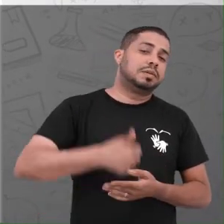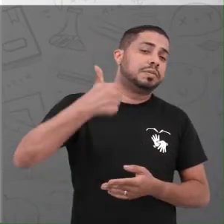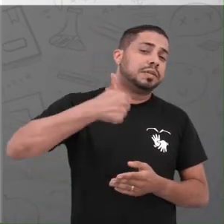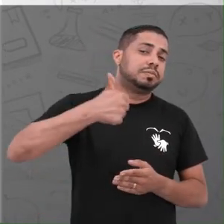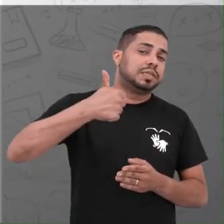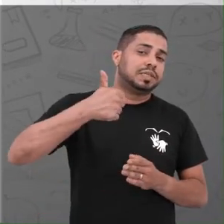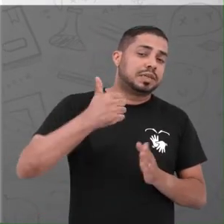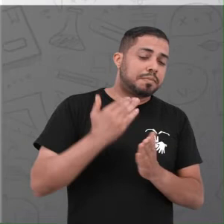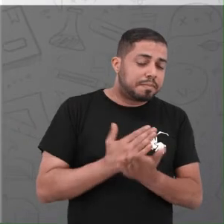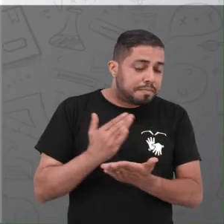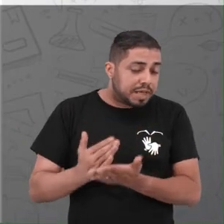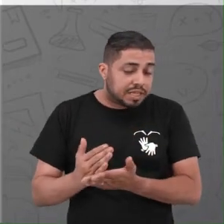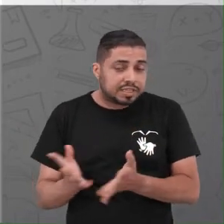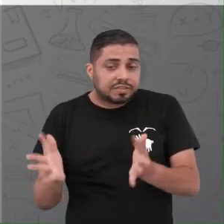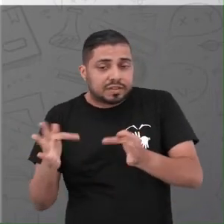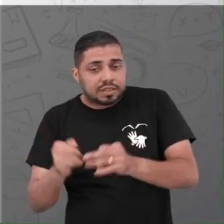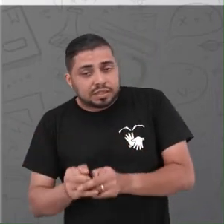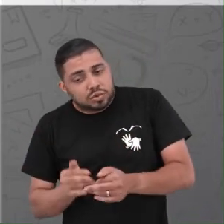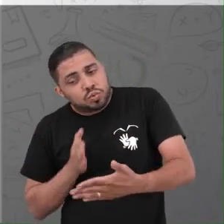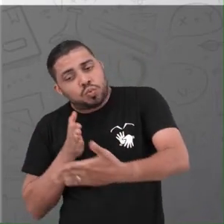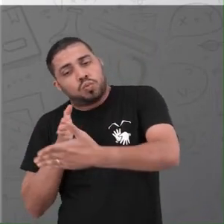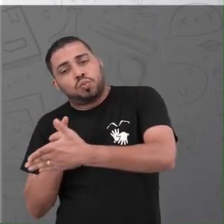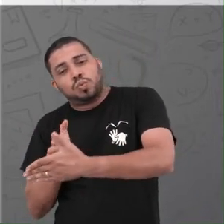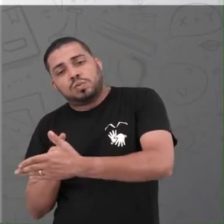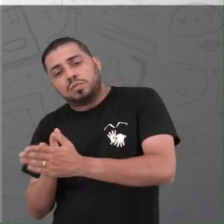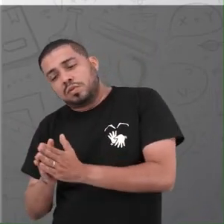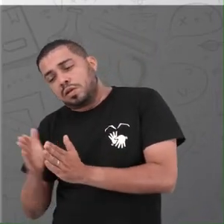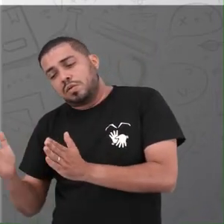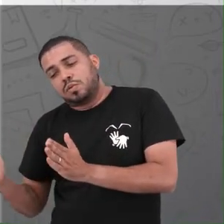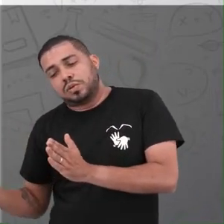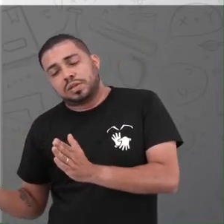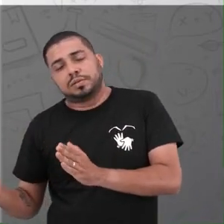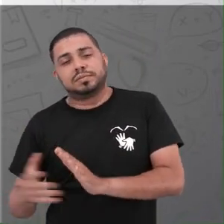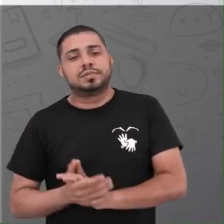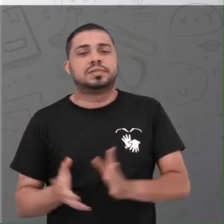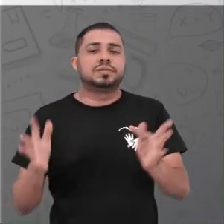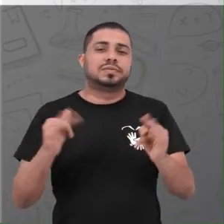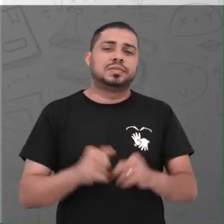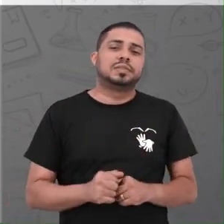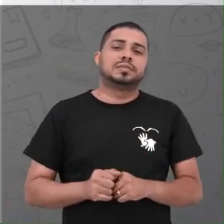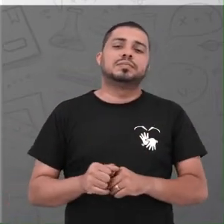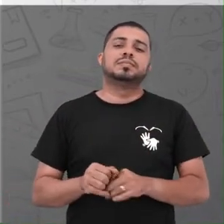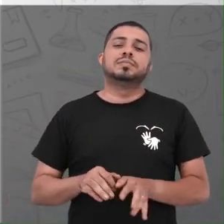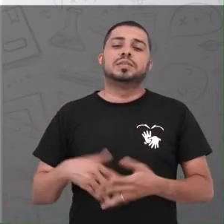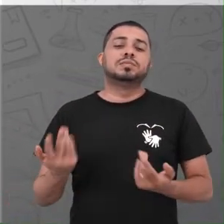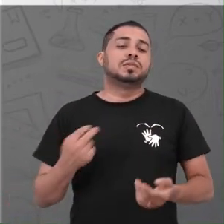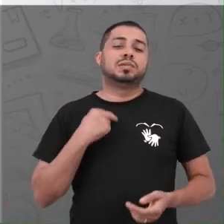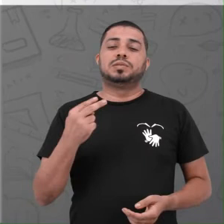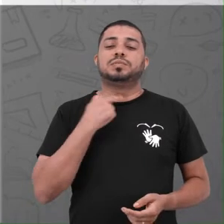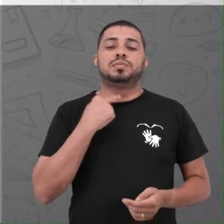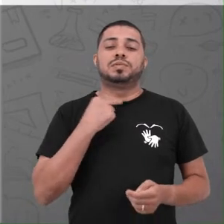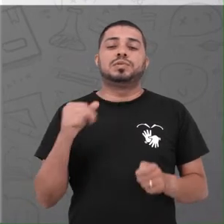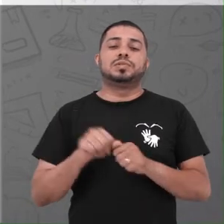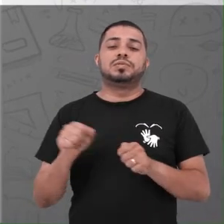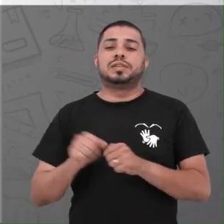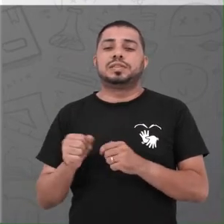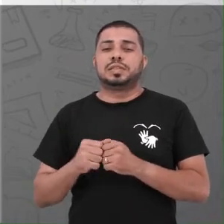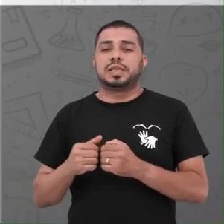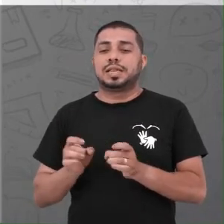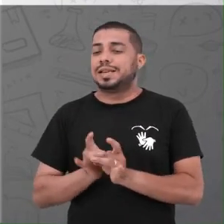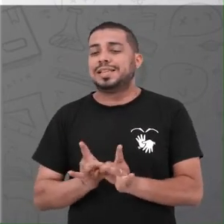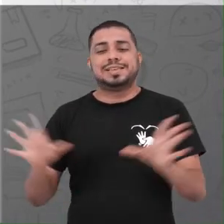porção do objeto e tem que finalizar ali na segunda porção, na porção final do objeto. Então eu não posso fazer cotas